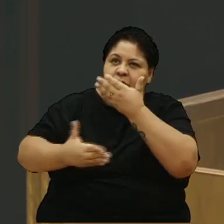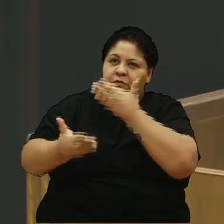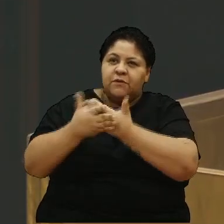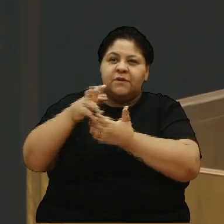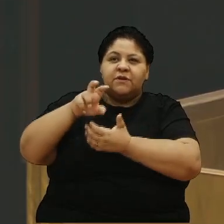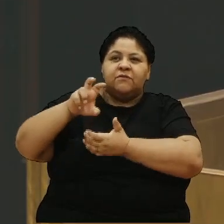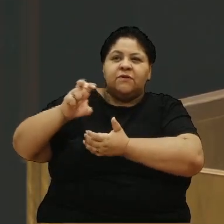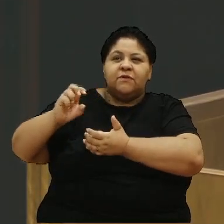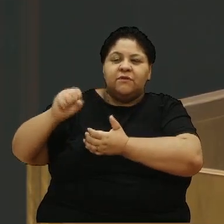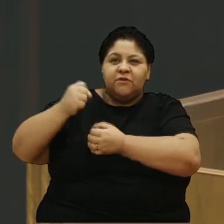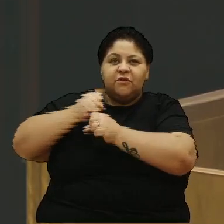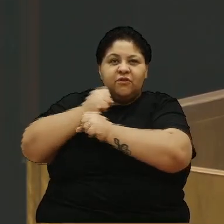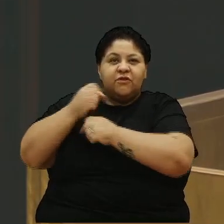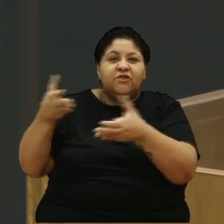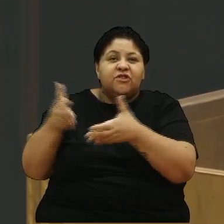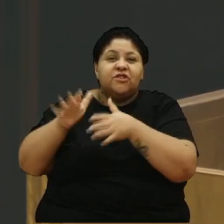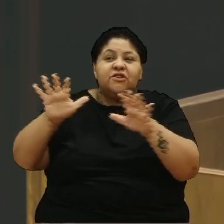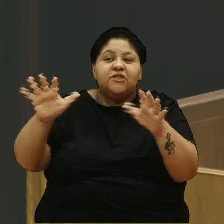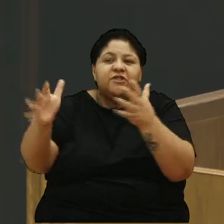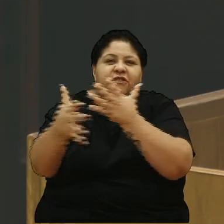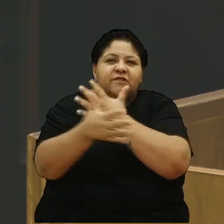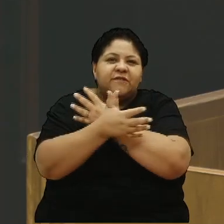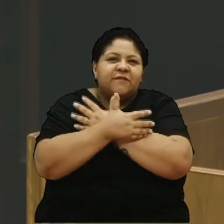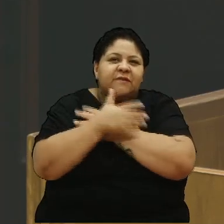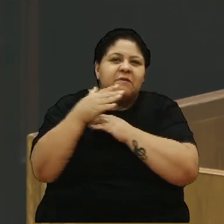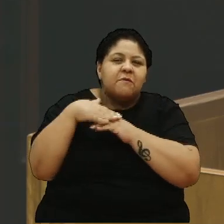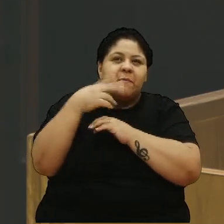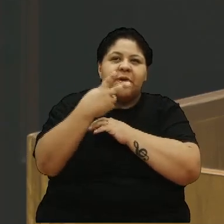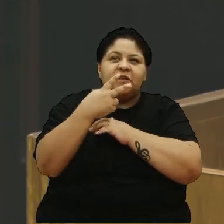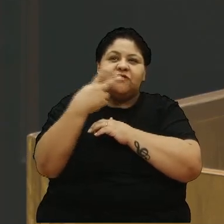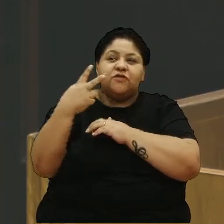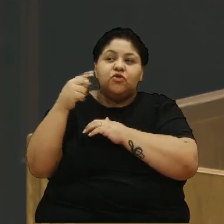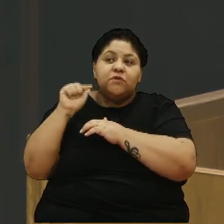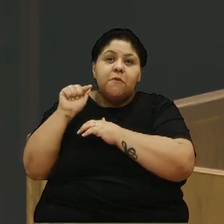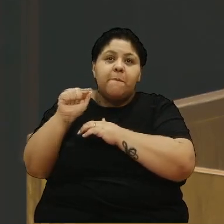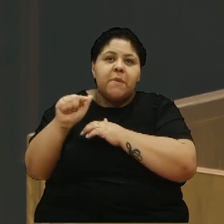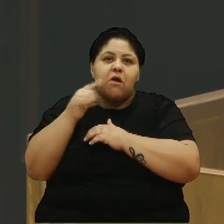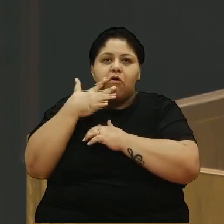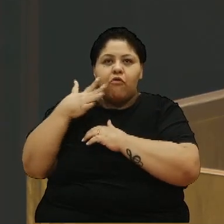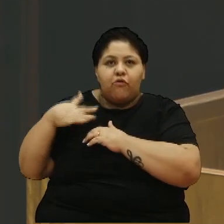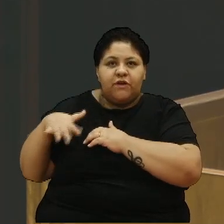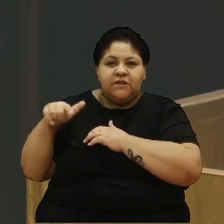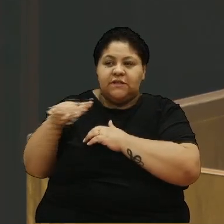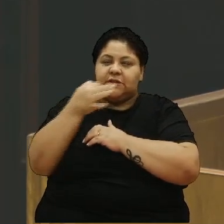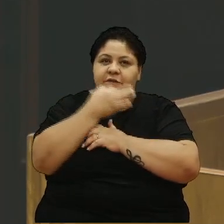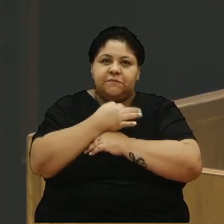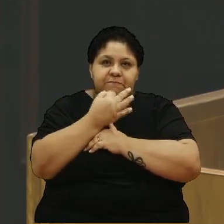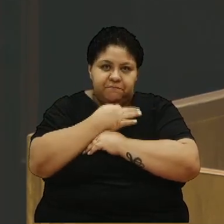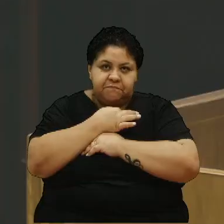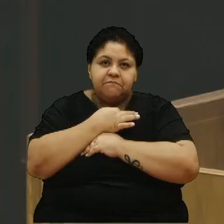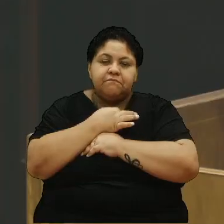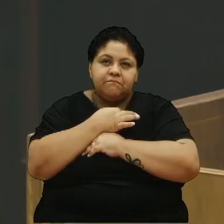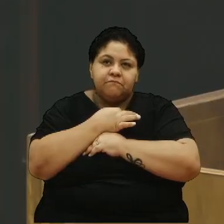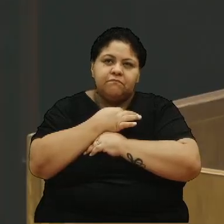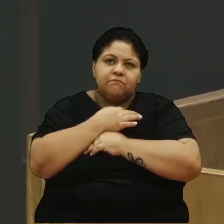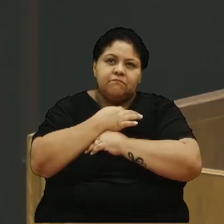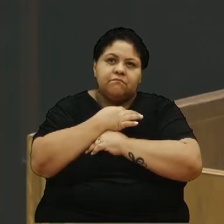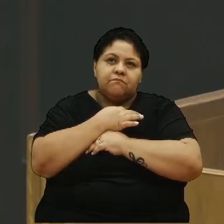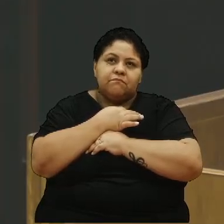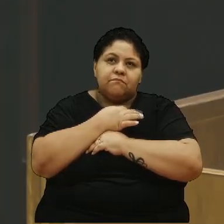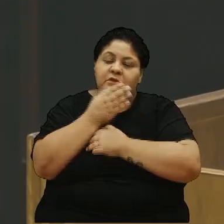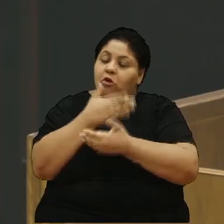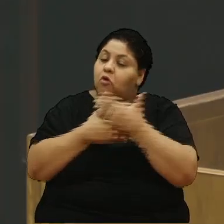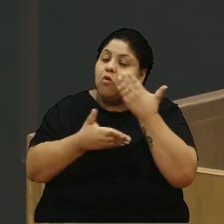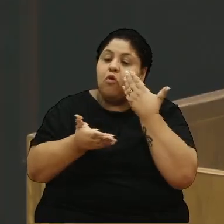anos da Educaritá, nós já acolhemos mais de 22 mil crianças do município. E praticamente